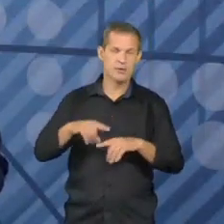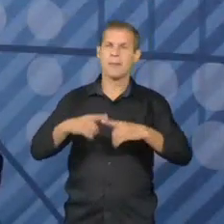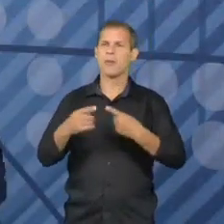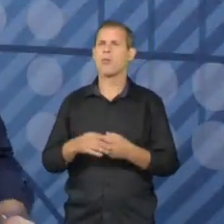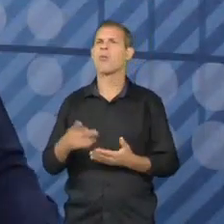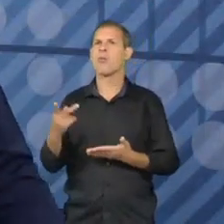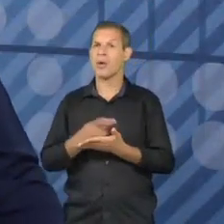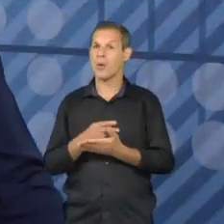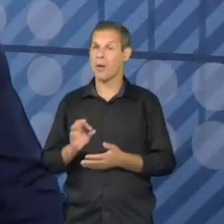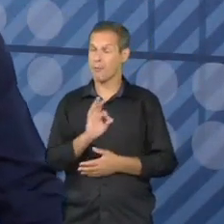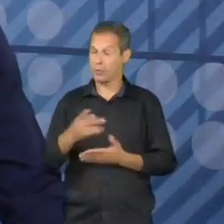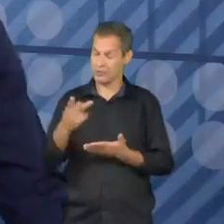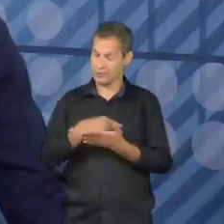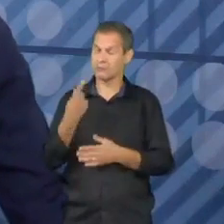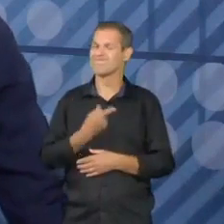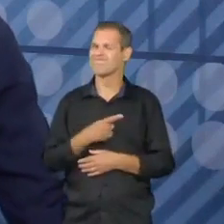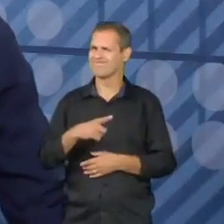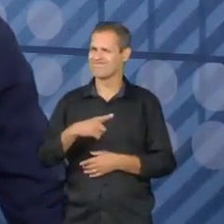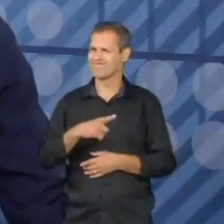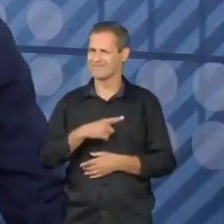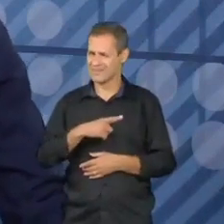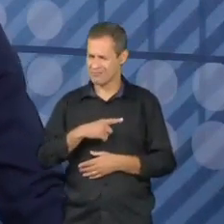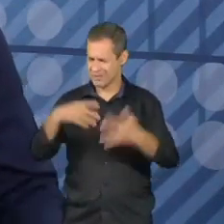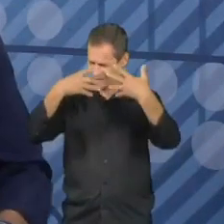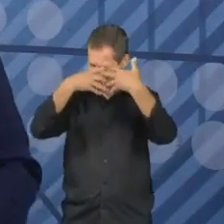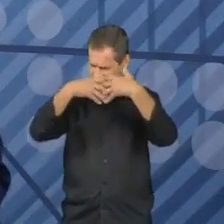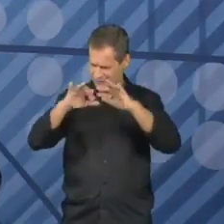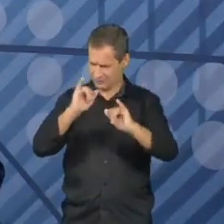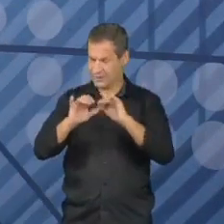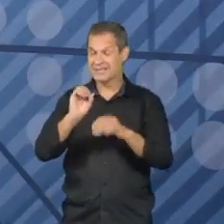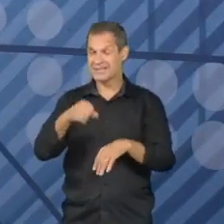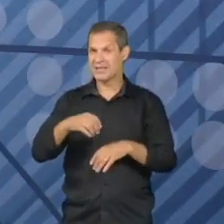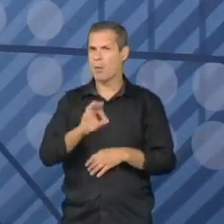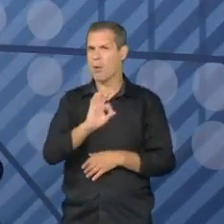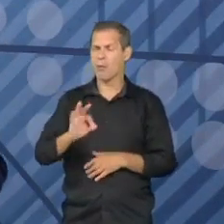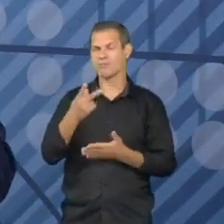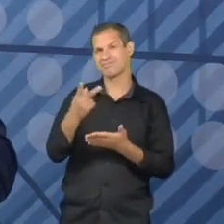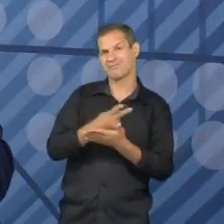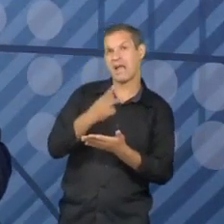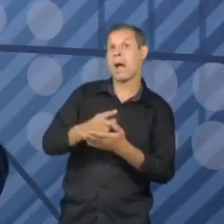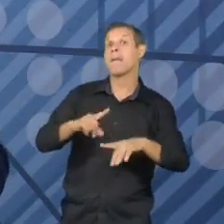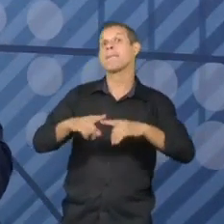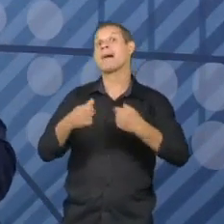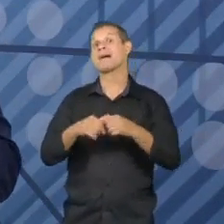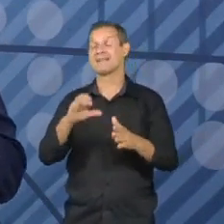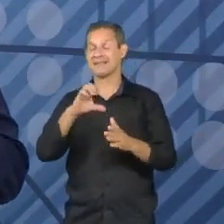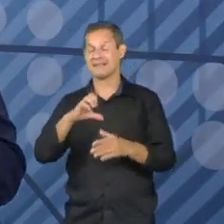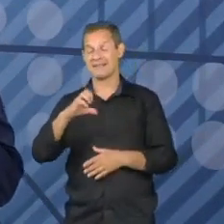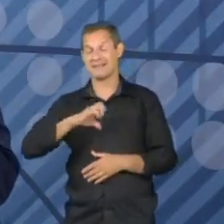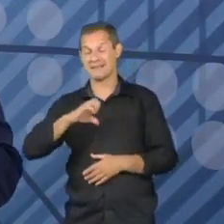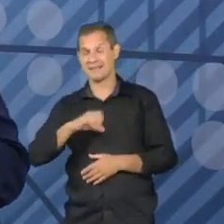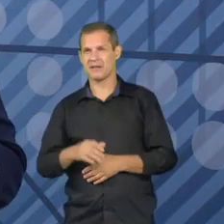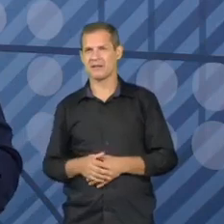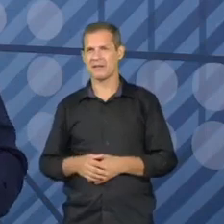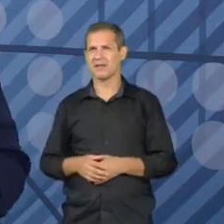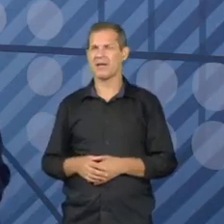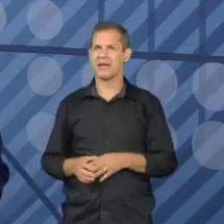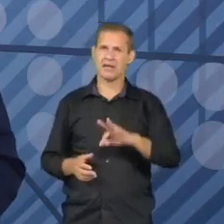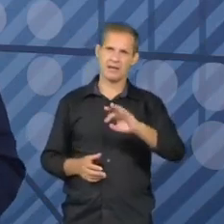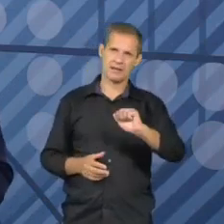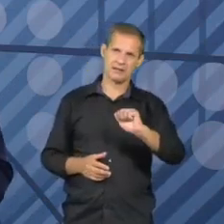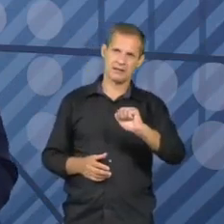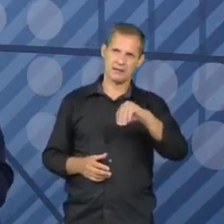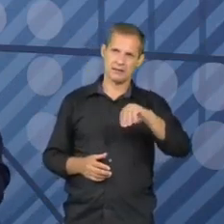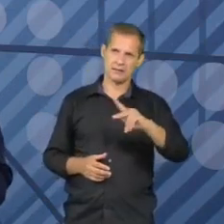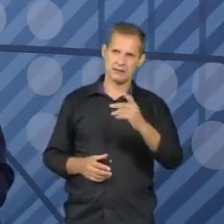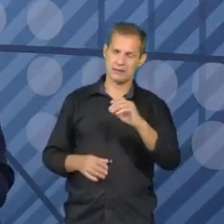erro? A gente pode pensar nessa informação que sim, é uma margem de erro. Só que em estatística a gente chama de tamanho do erro que